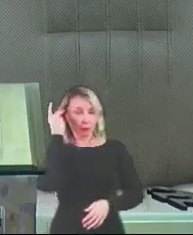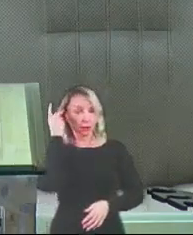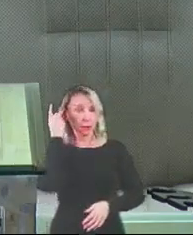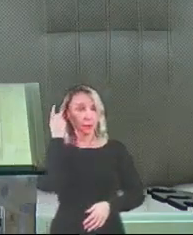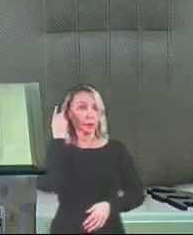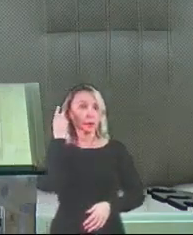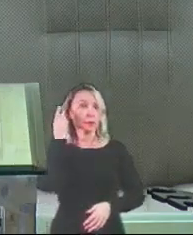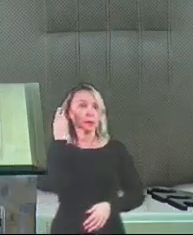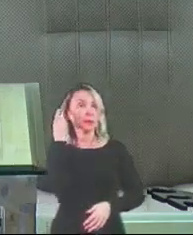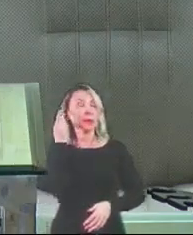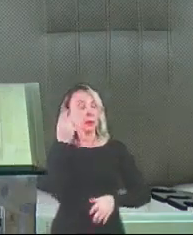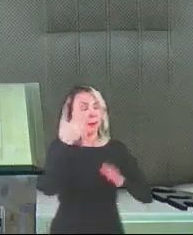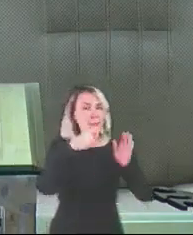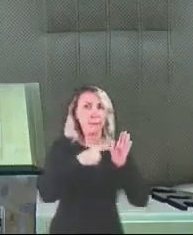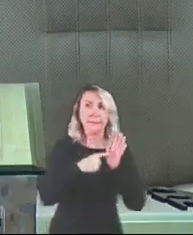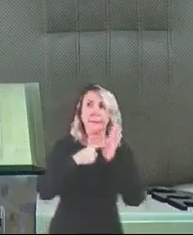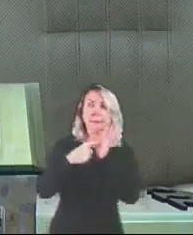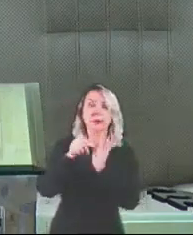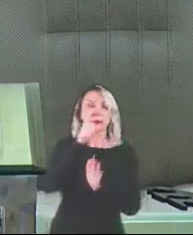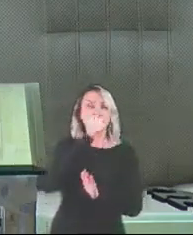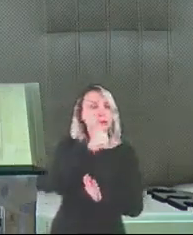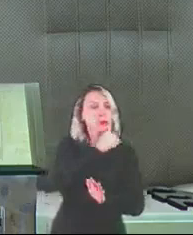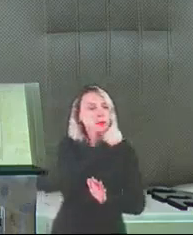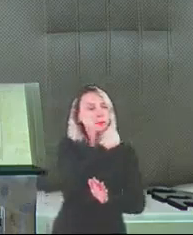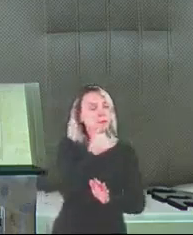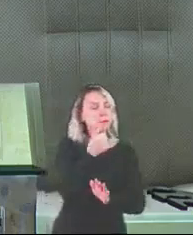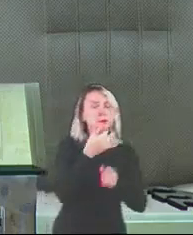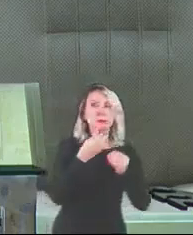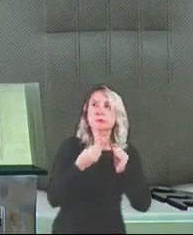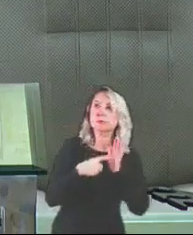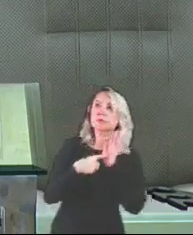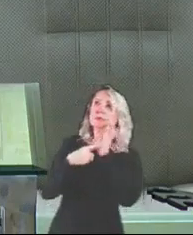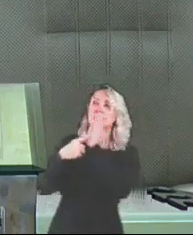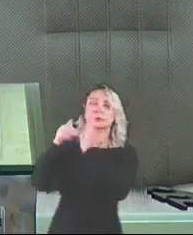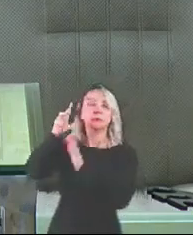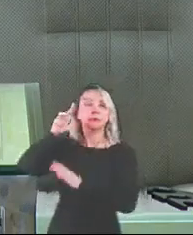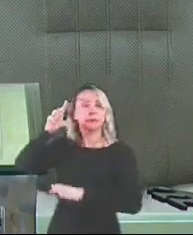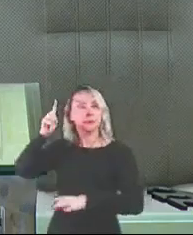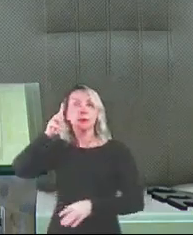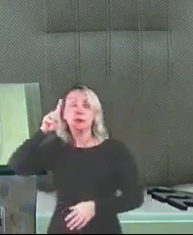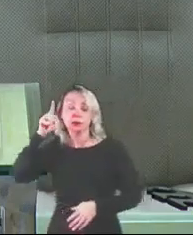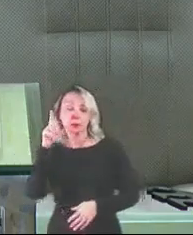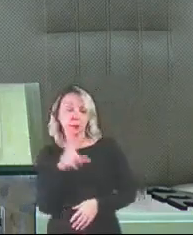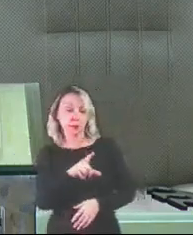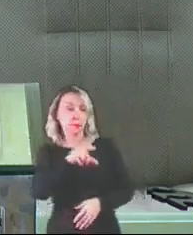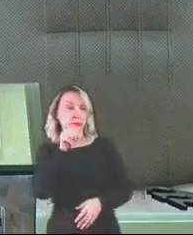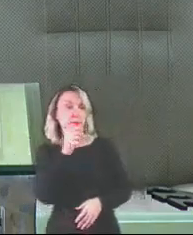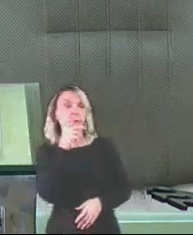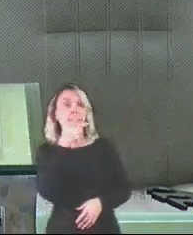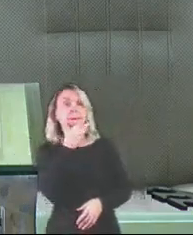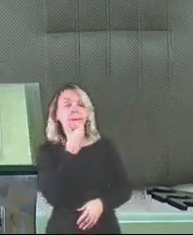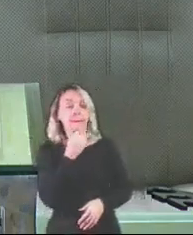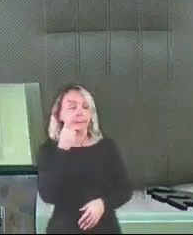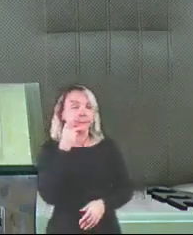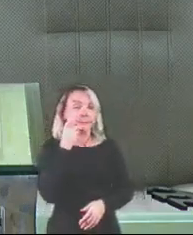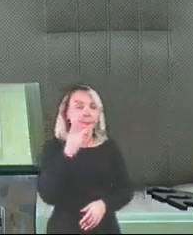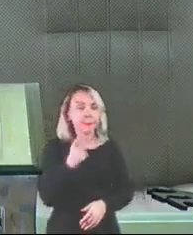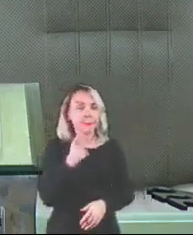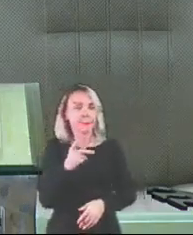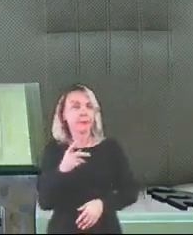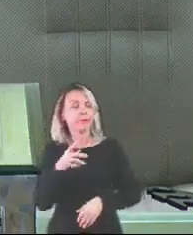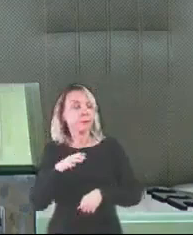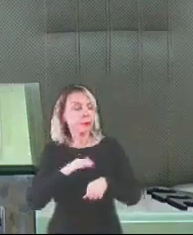sacrifícios a Deus. Deus levanta profetas para se revelar para o povo, para exortar o povo, para falar com o povo. Então,